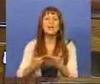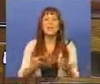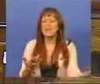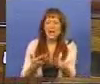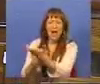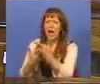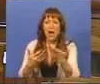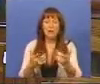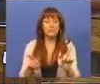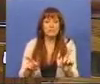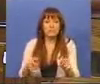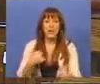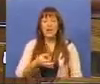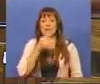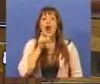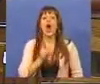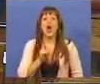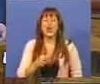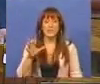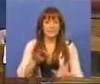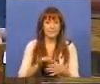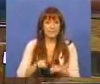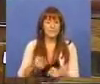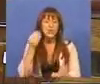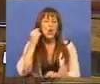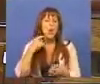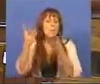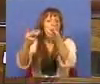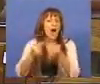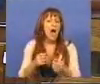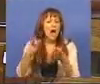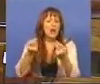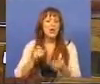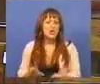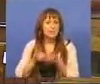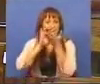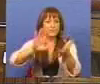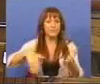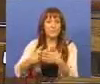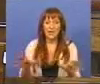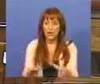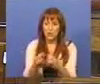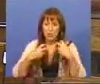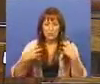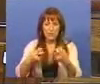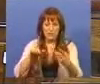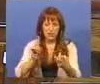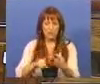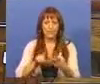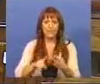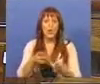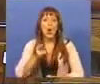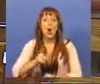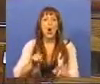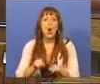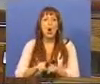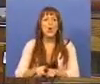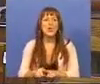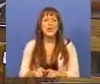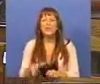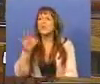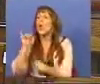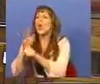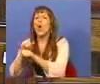interpretação. Refiro-me àquilo que tem a ver com as formas de cálculo para o financiamento dos grupos parlamentares, o que é que são os